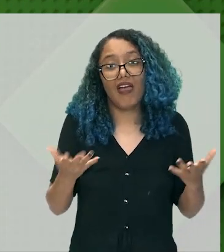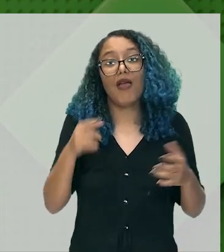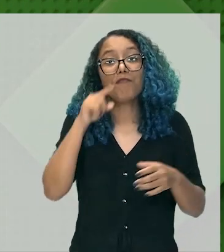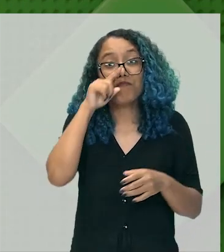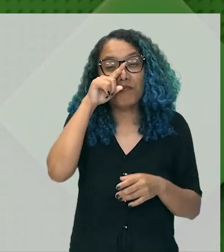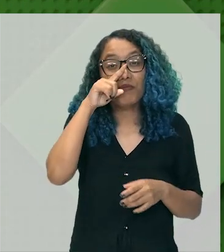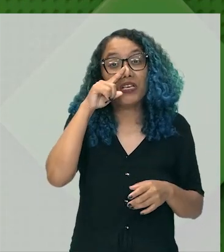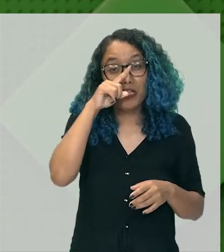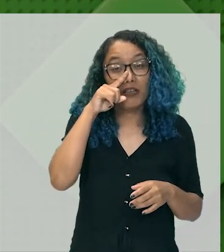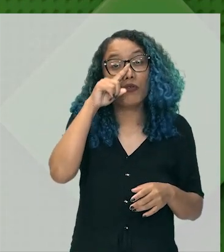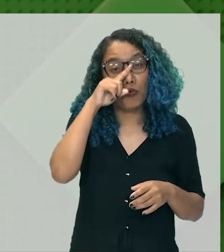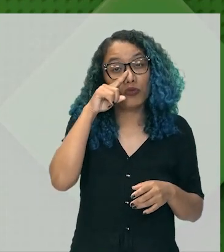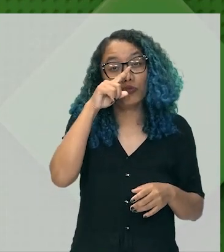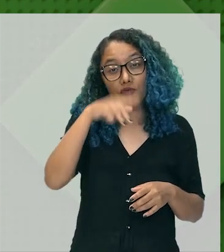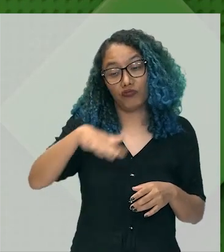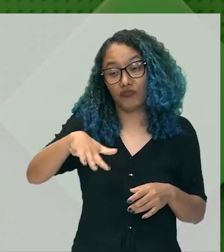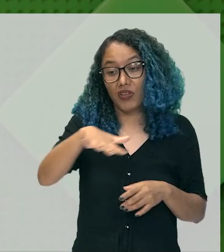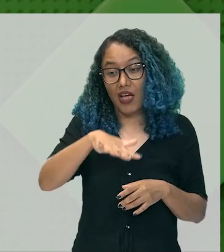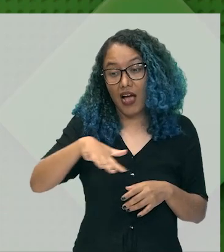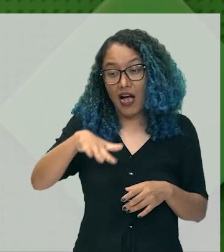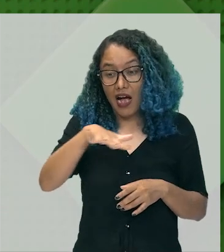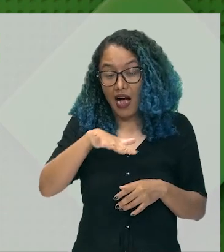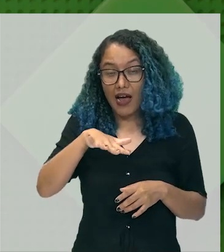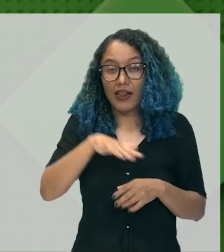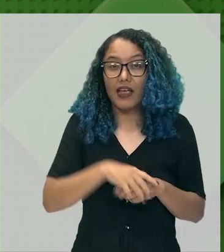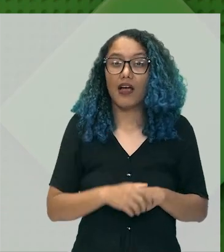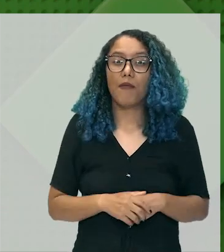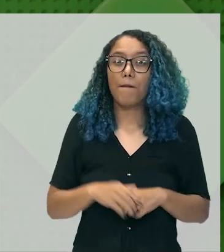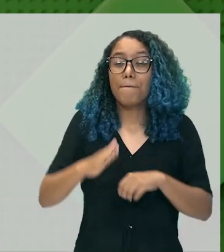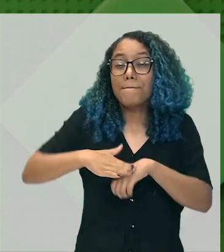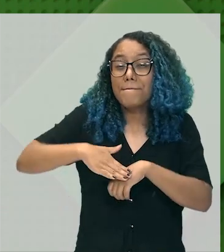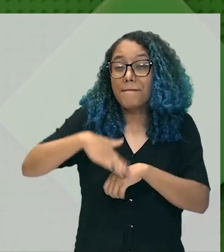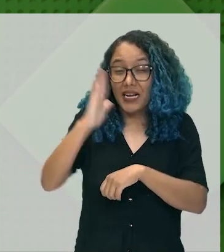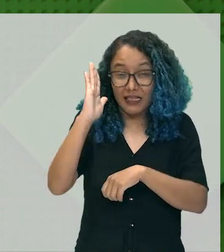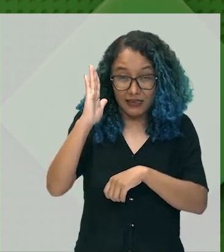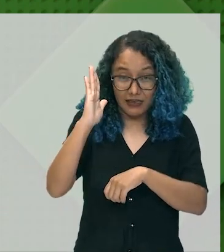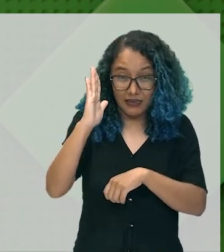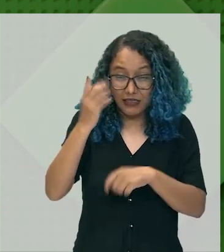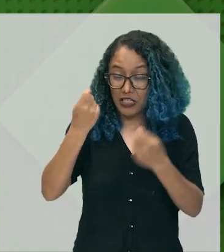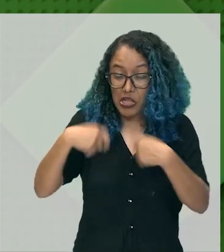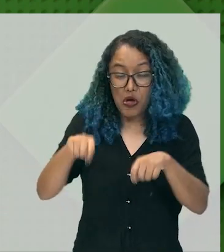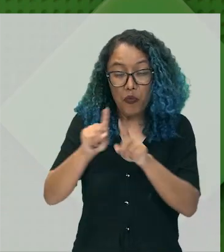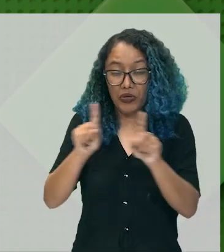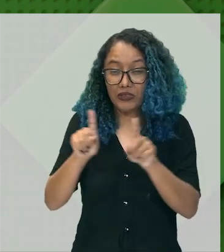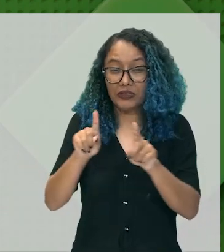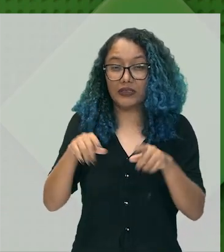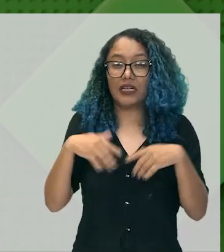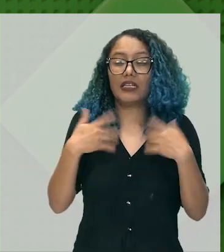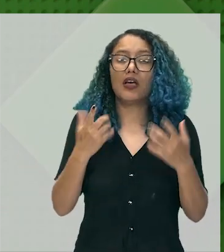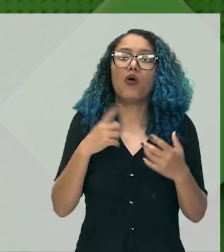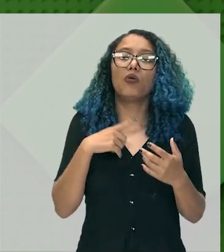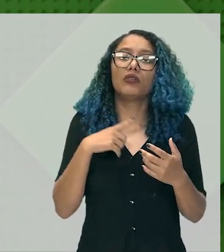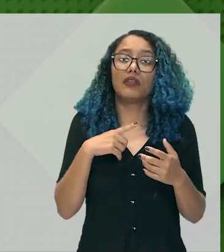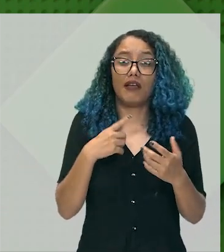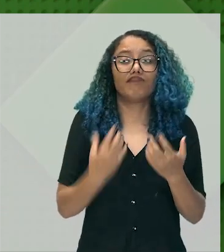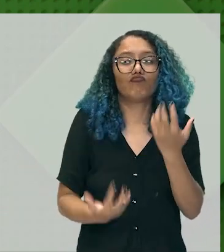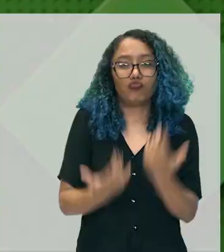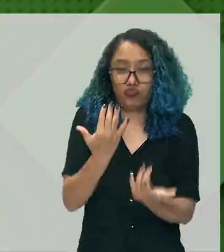região, Uma área vai ser queimada além da necessidade. E aí nós temos os